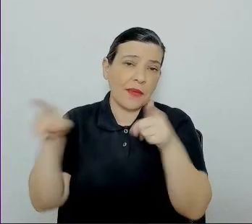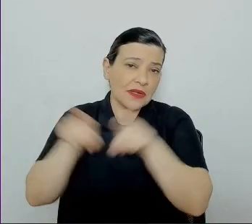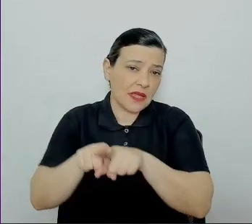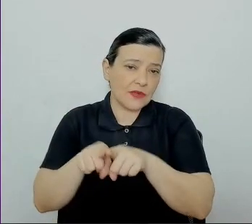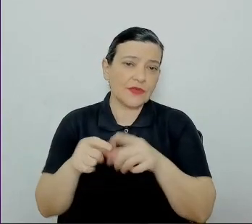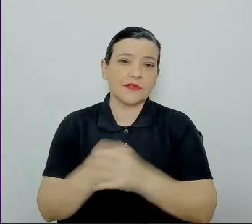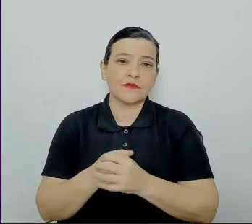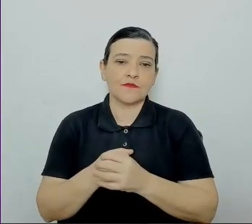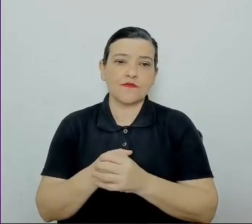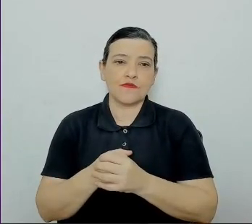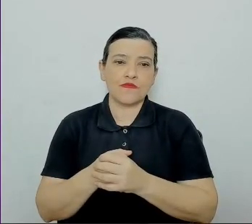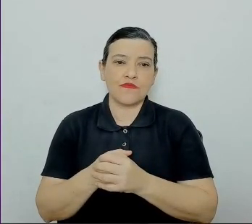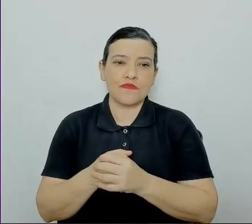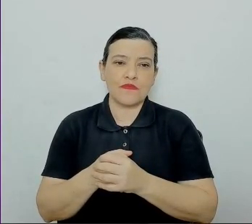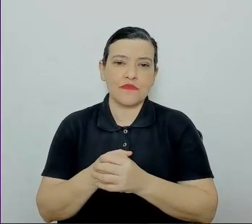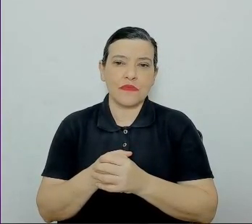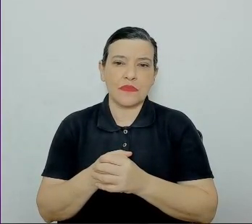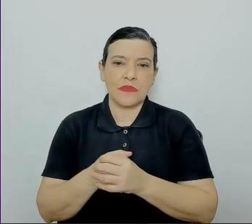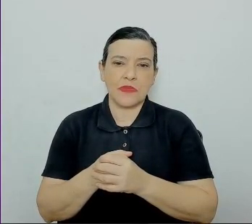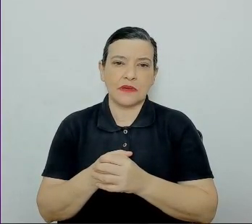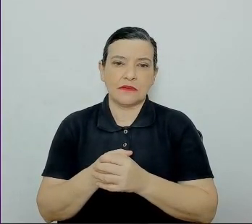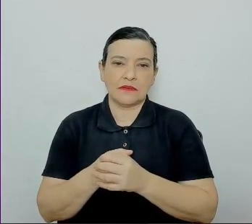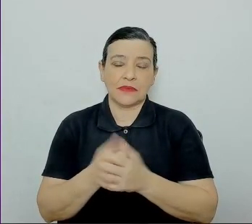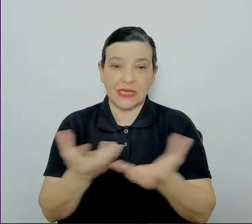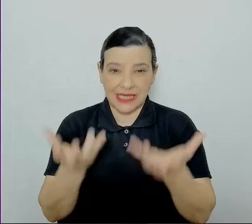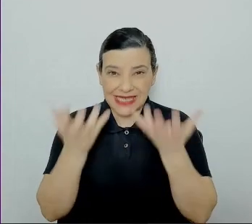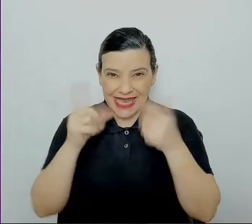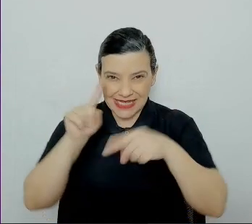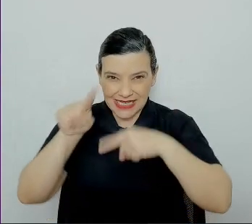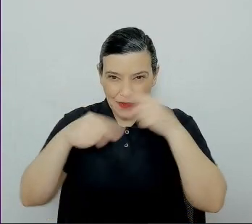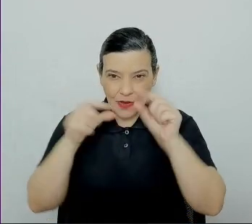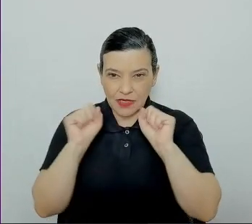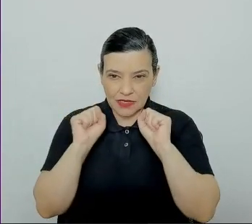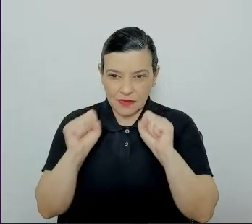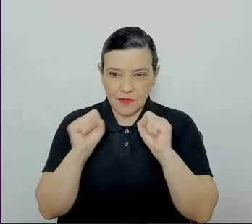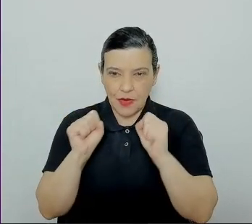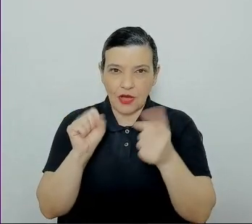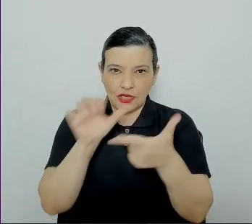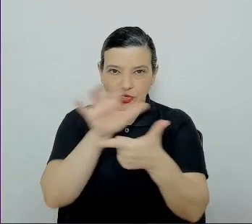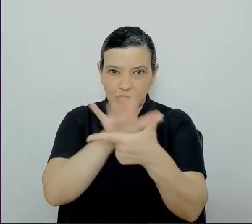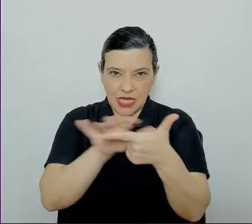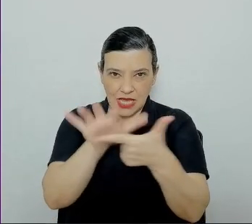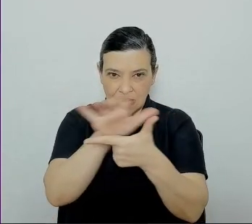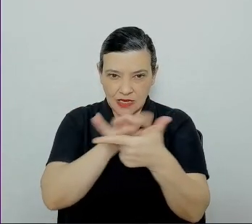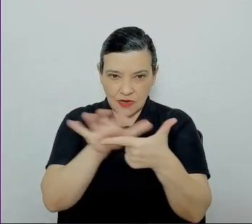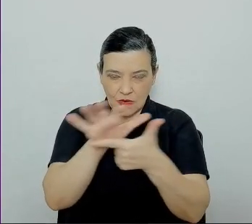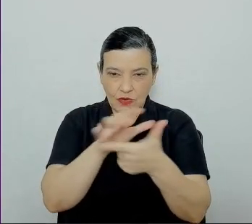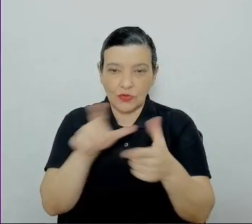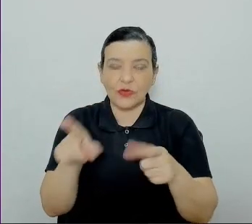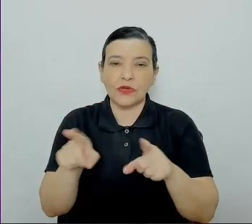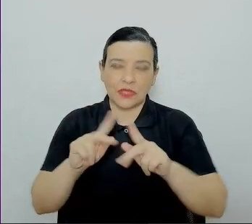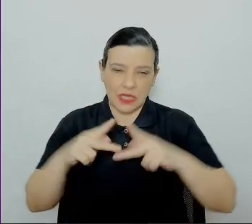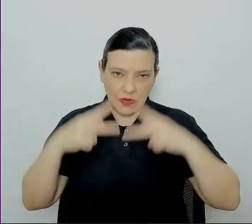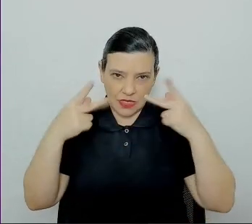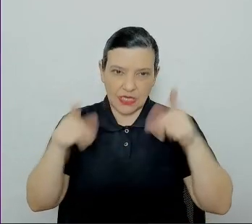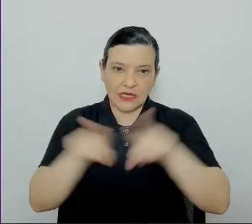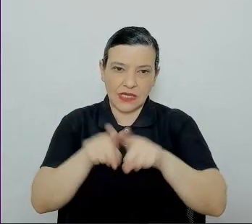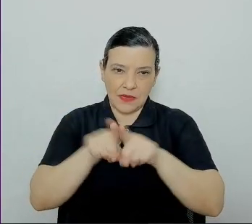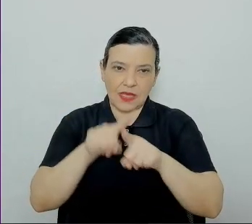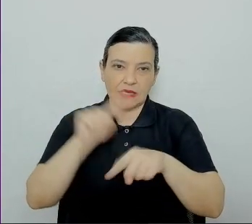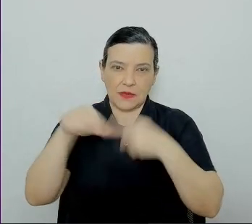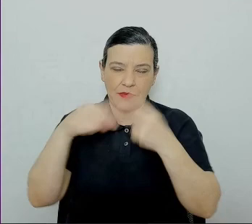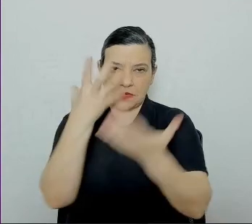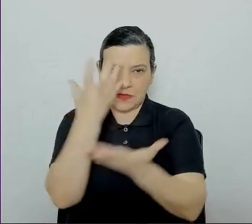Eu não vou passar pelo template inteiro, quem quiser aí escanear, pode escanear o QR Code, mas quem tiver online tem o link também para poder baixar, a gente vai disponibilizar